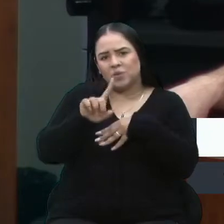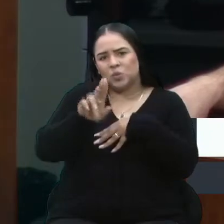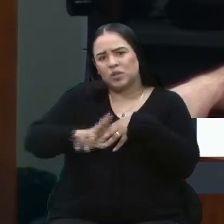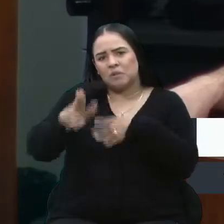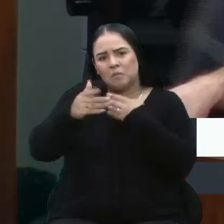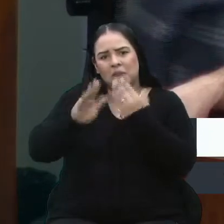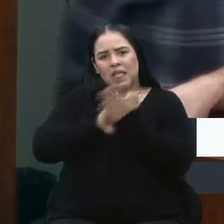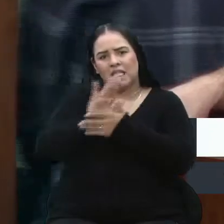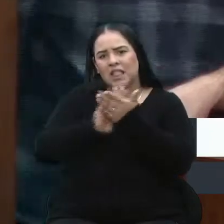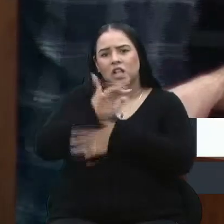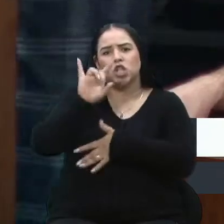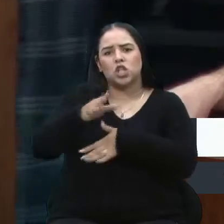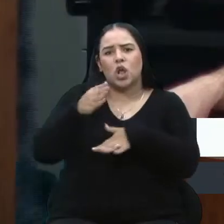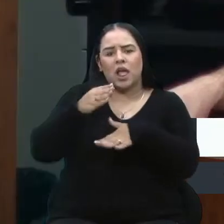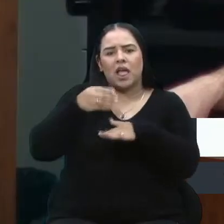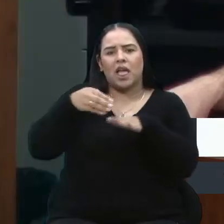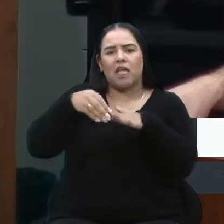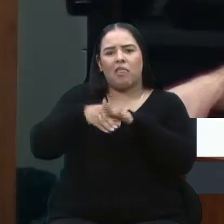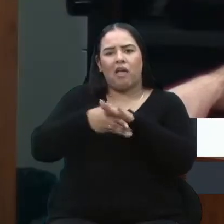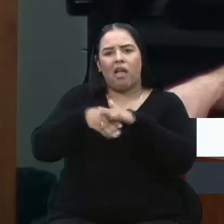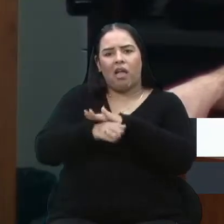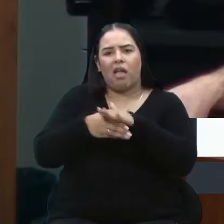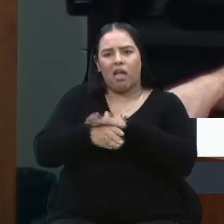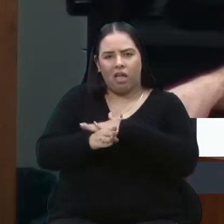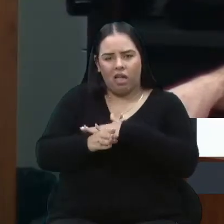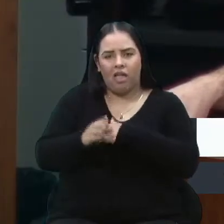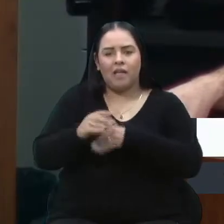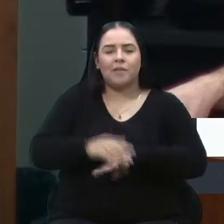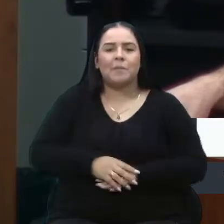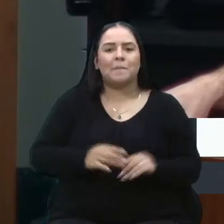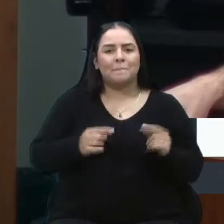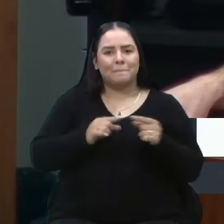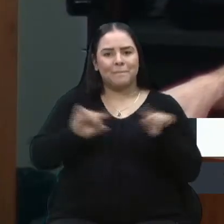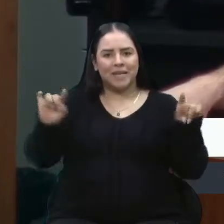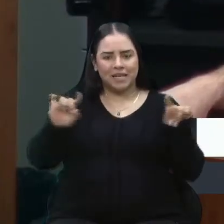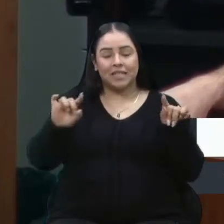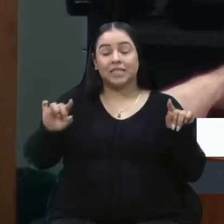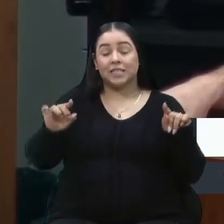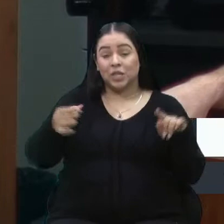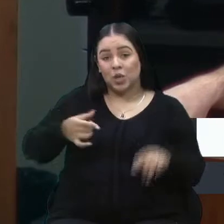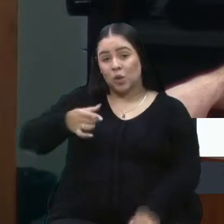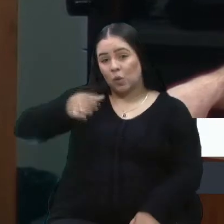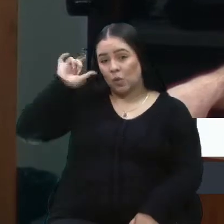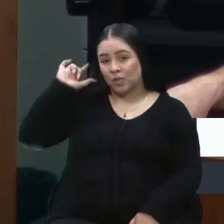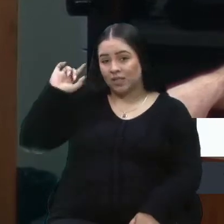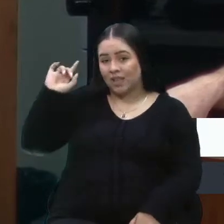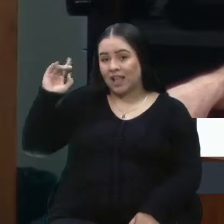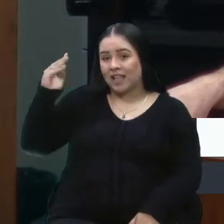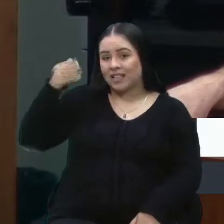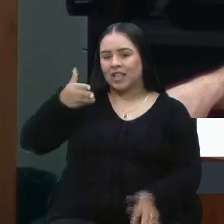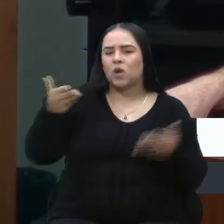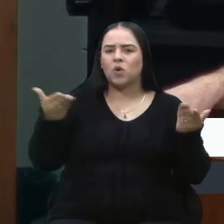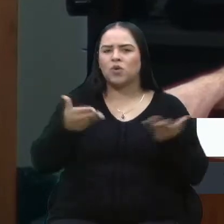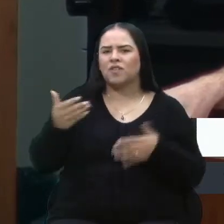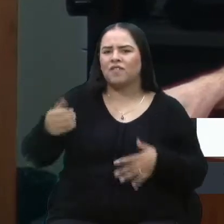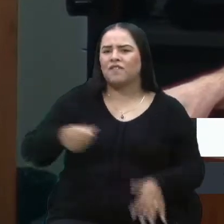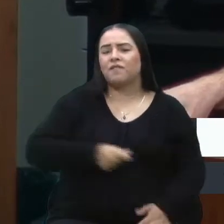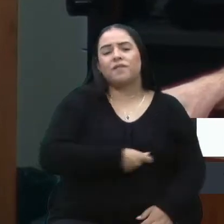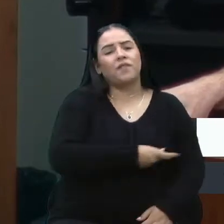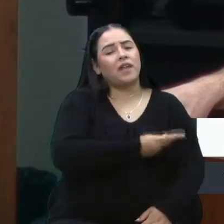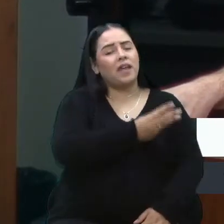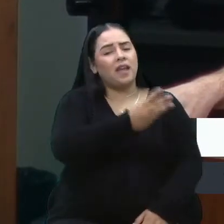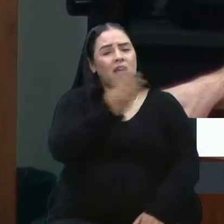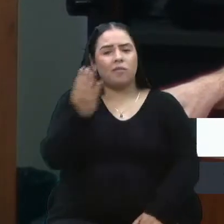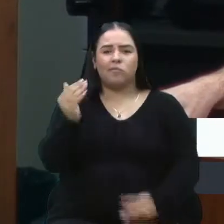né é deu uma tempo para hoje porém recebi diversas e posso arriscar dizer centenas